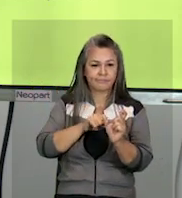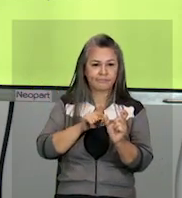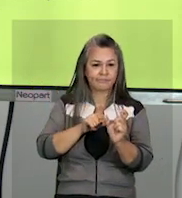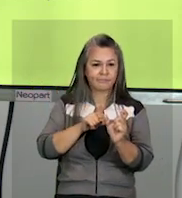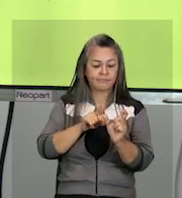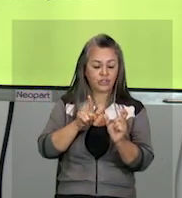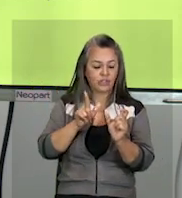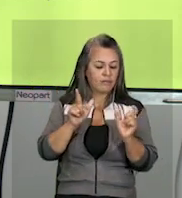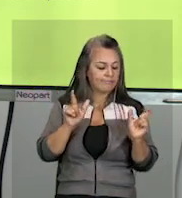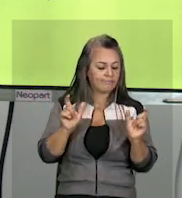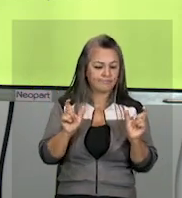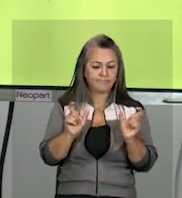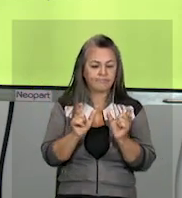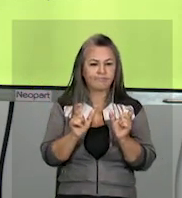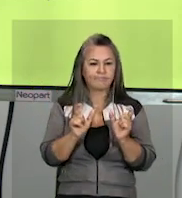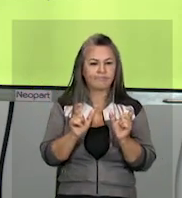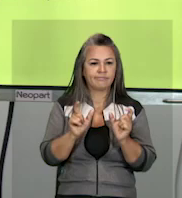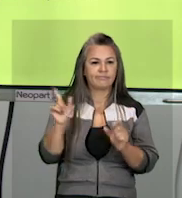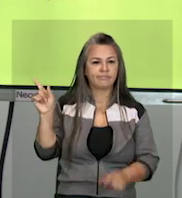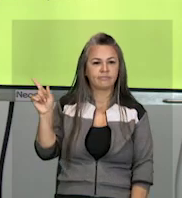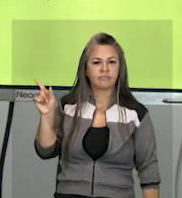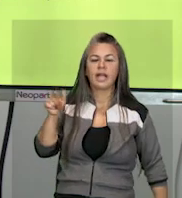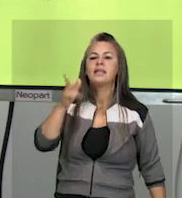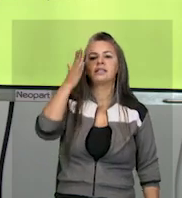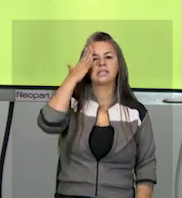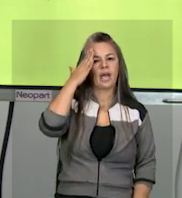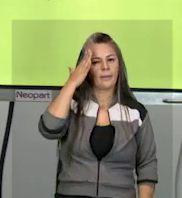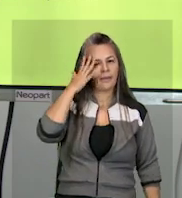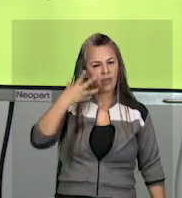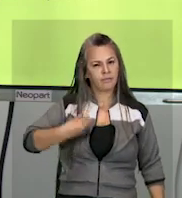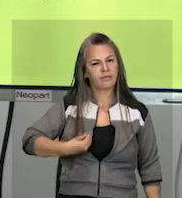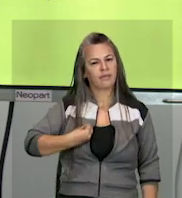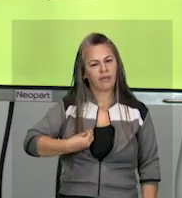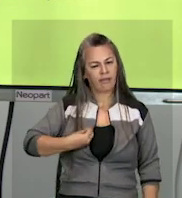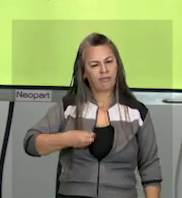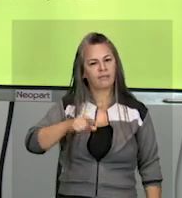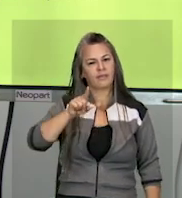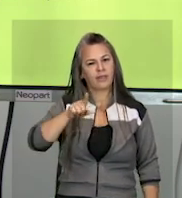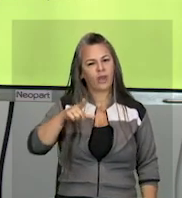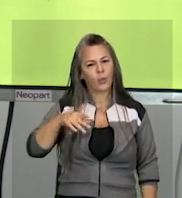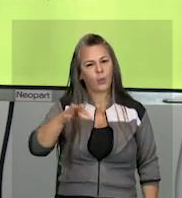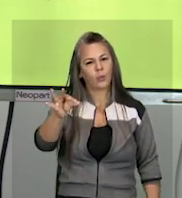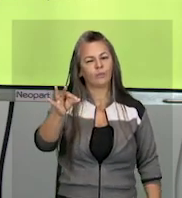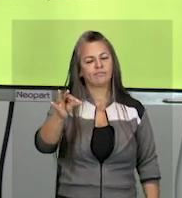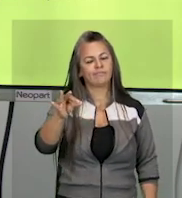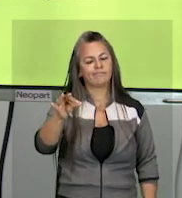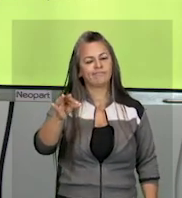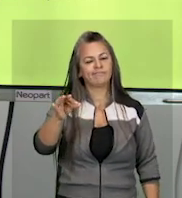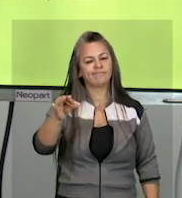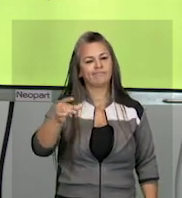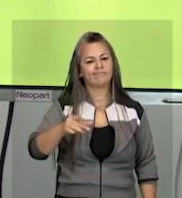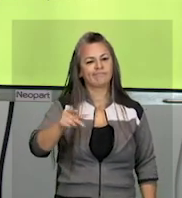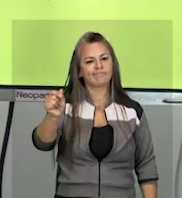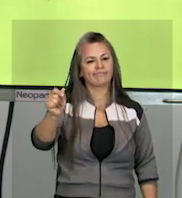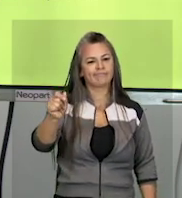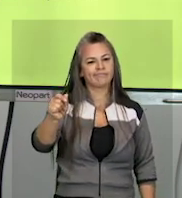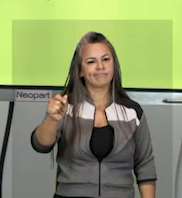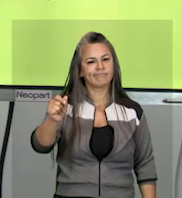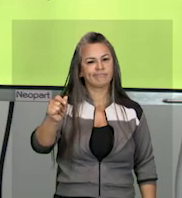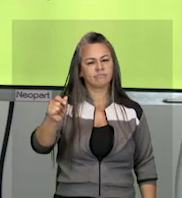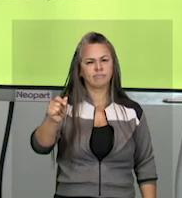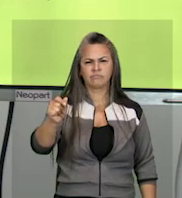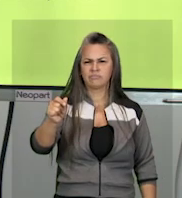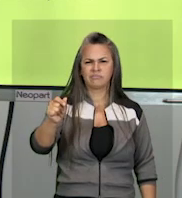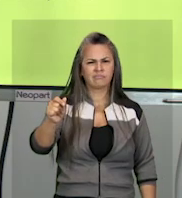as orações. Olha que interessante. Sabemos que a vida é breve. Só. Não está trazendo nenhum